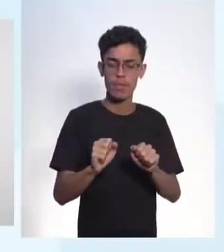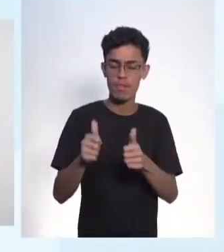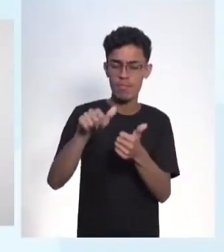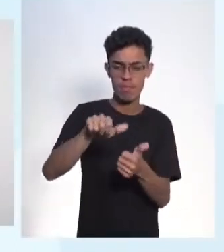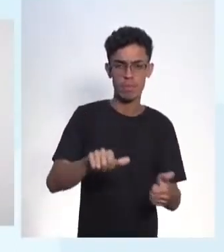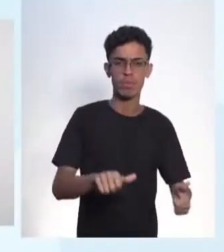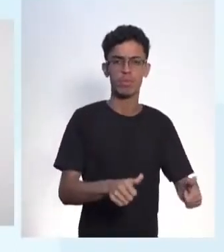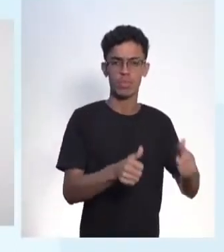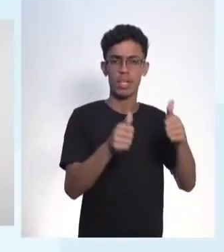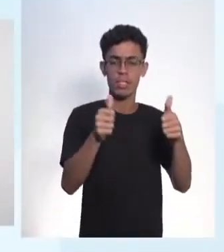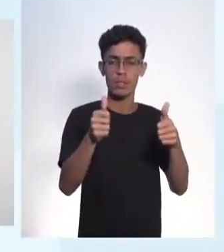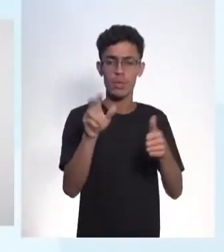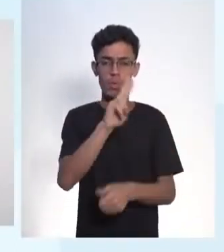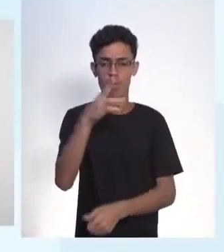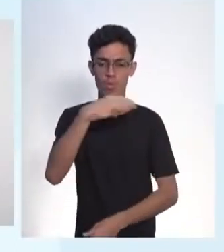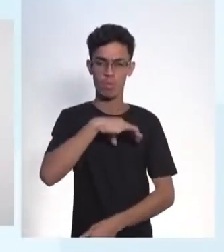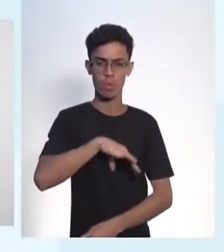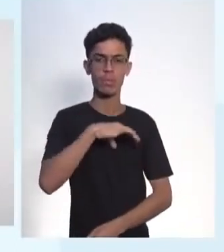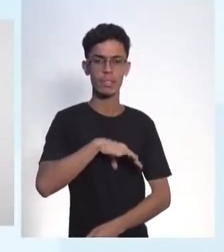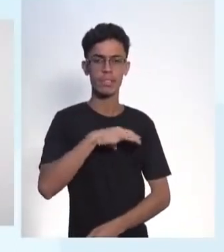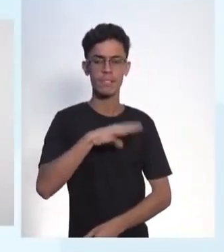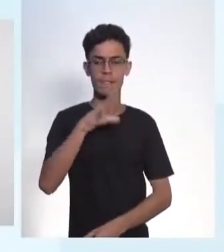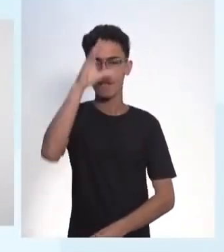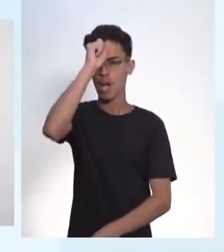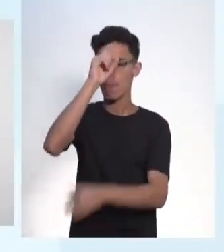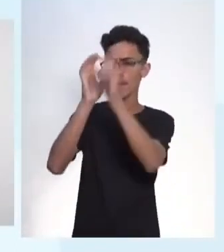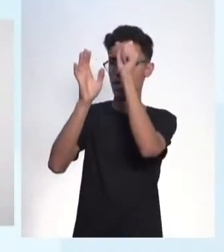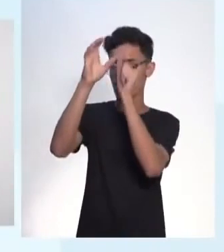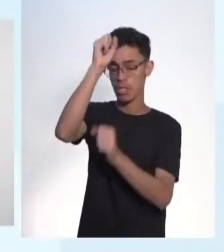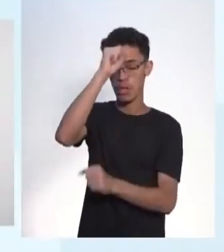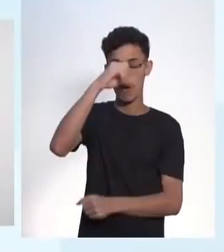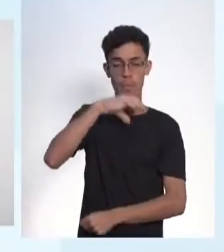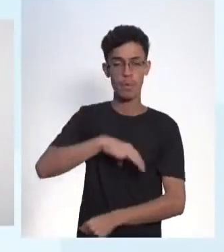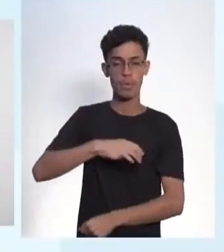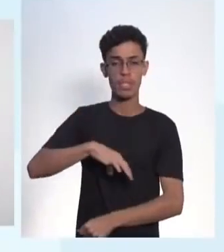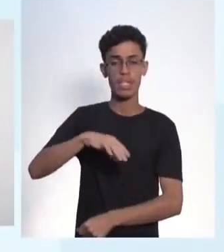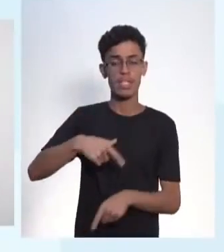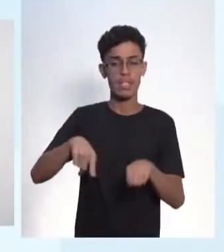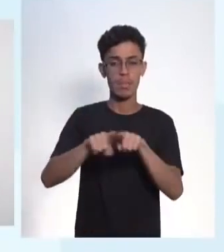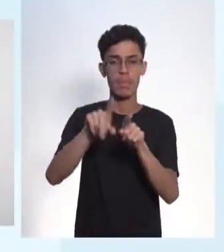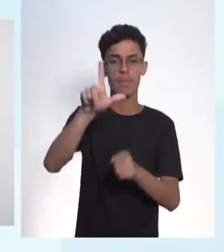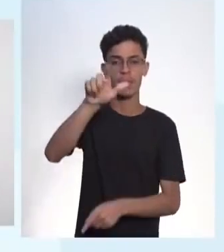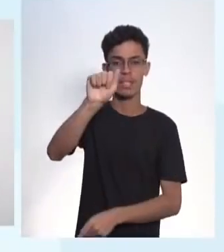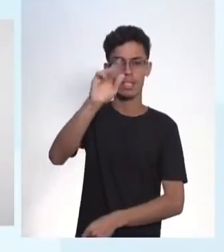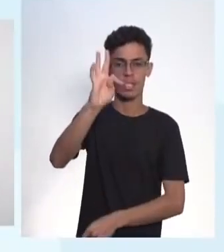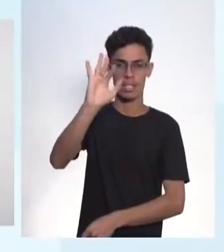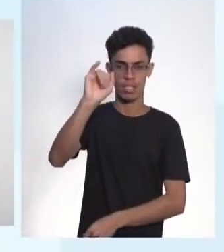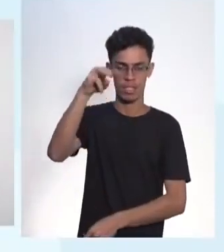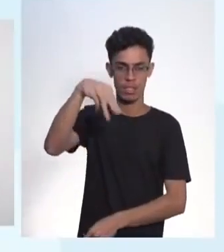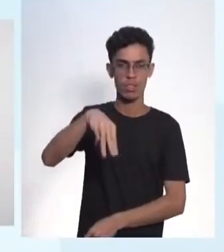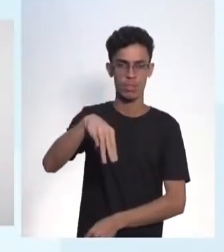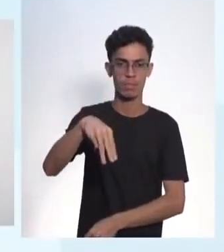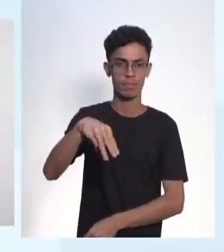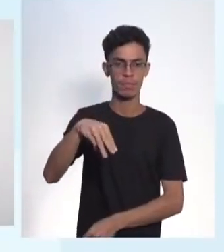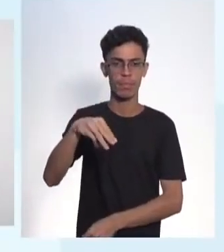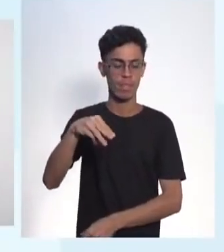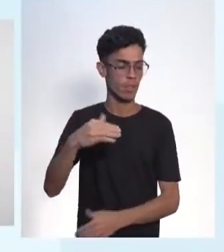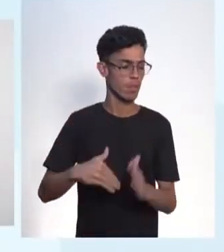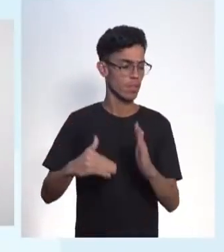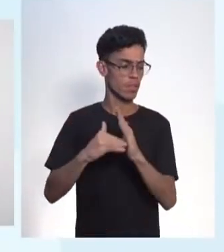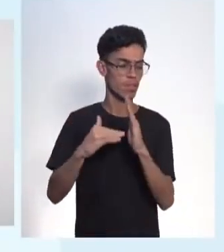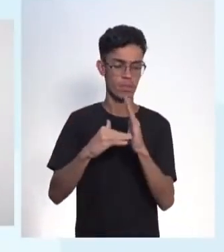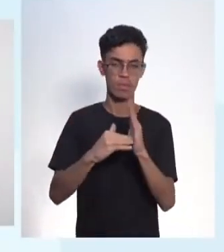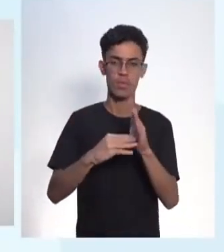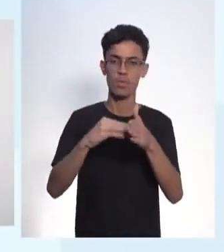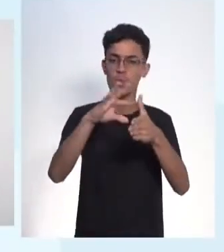né, com o nome português, aprendeu o português e o latim, e tornou-se aí o último líder do